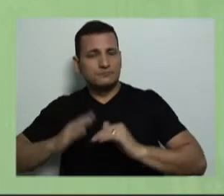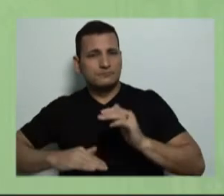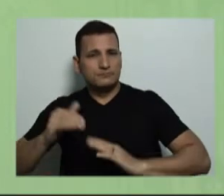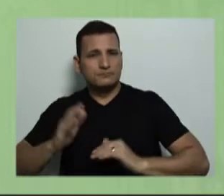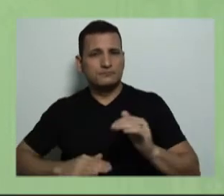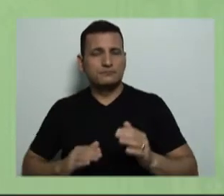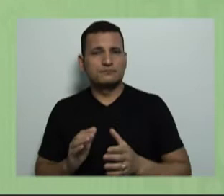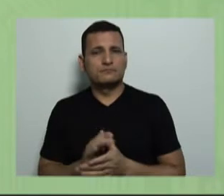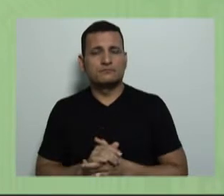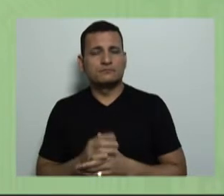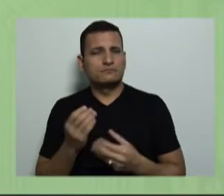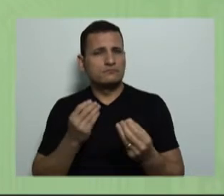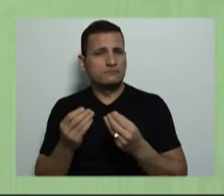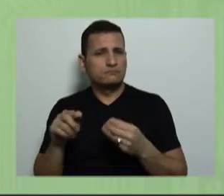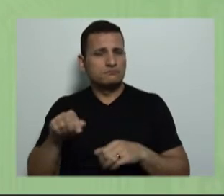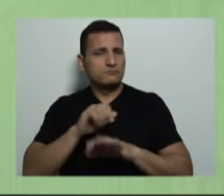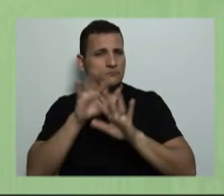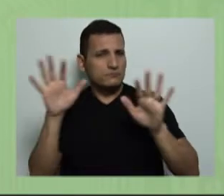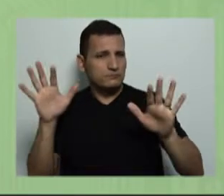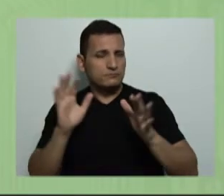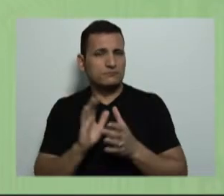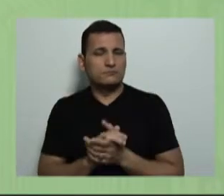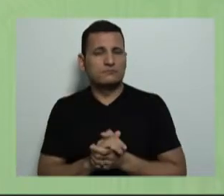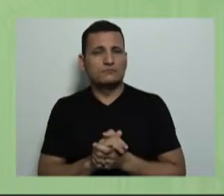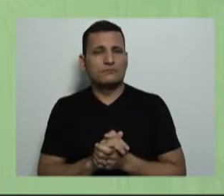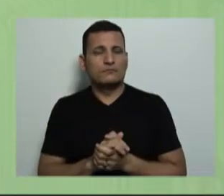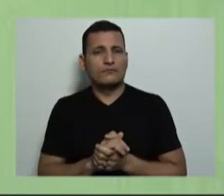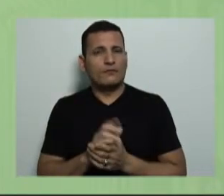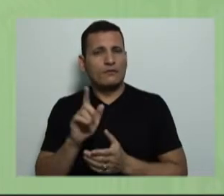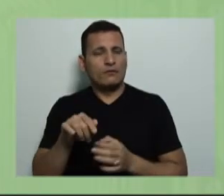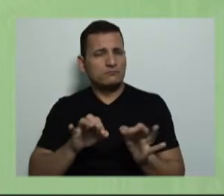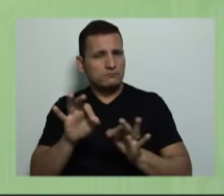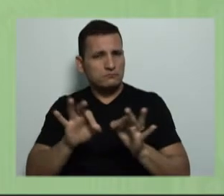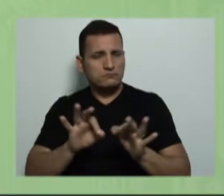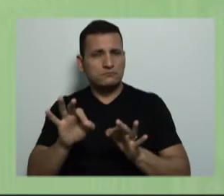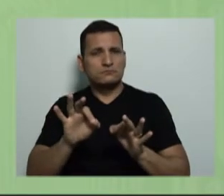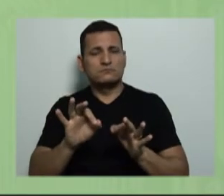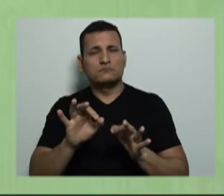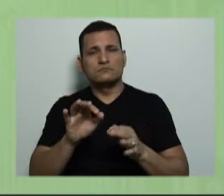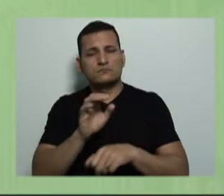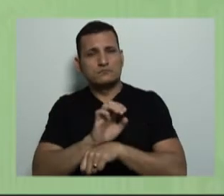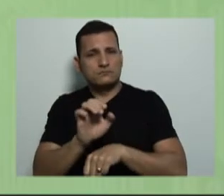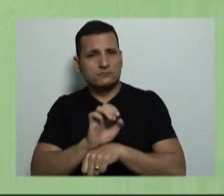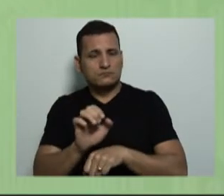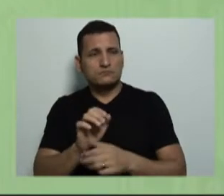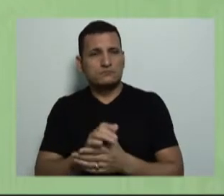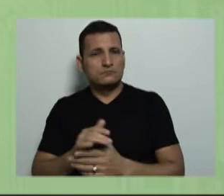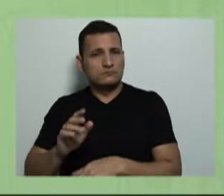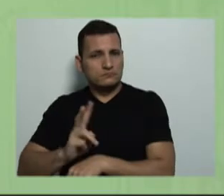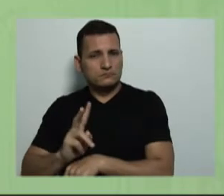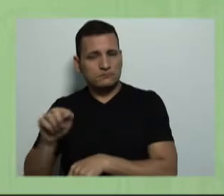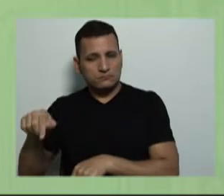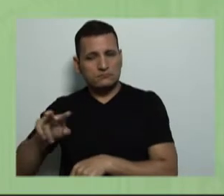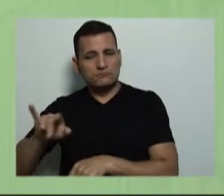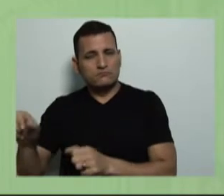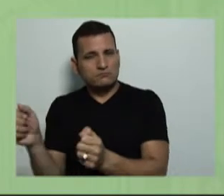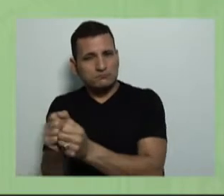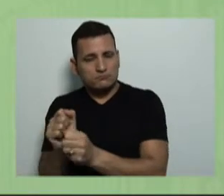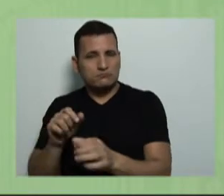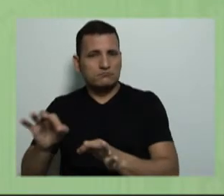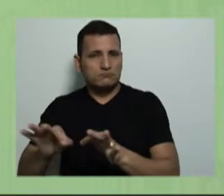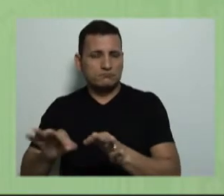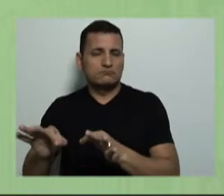supervisionada. Como que isso vai ficar claro? Durante a elaboração do plano de estágio. O supervisor vai participar da elaboração desse